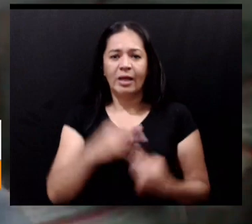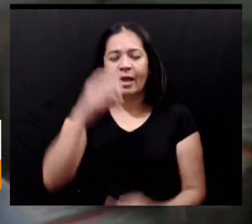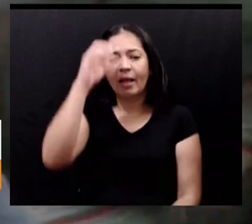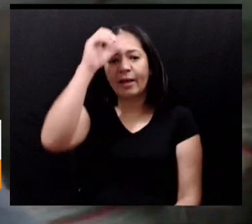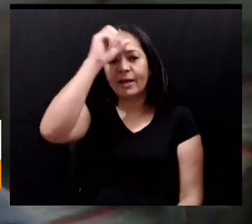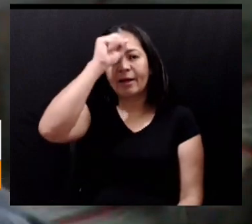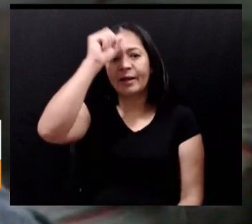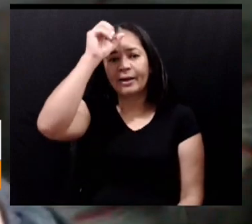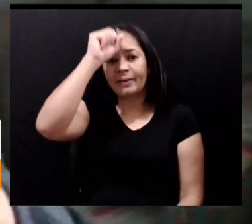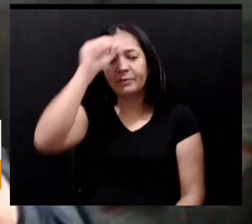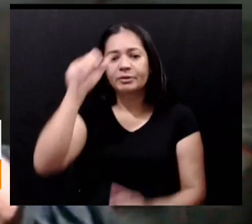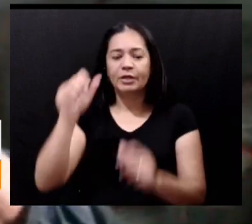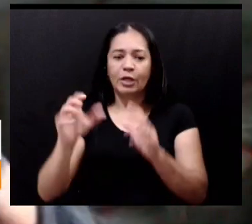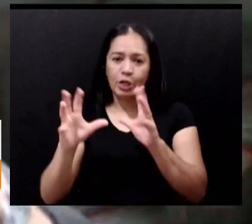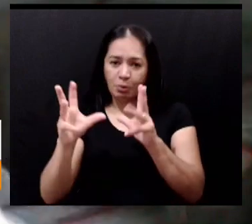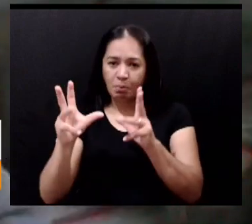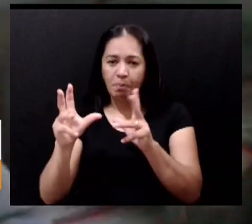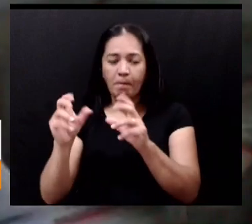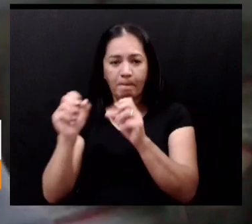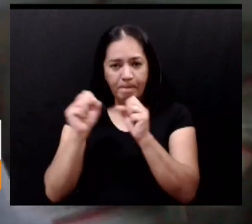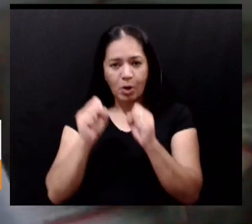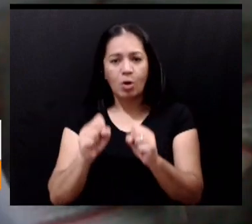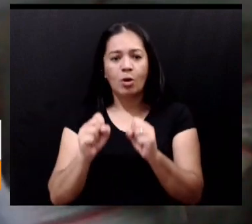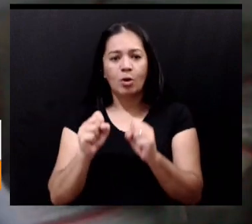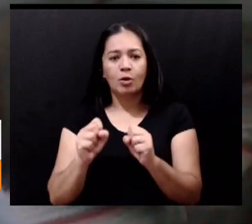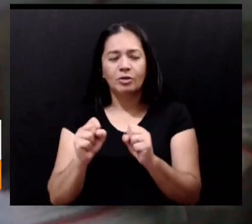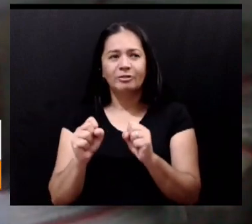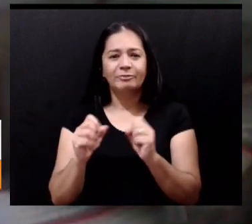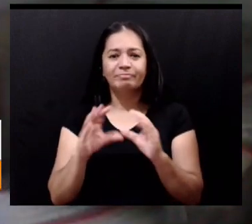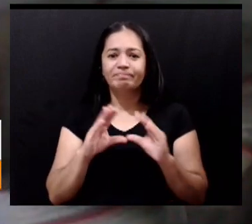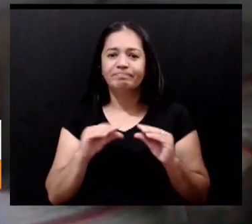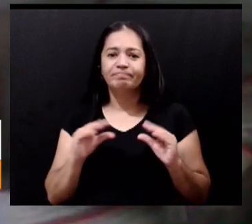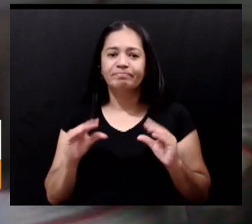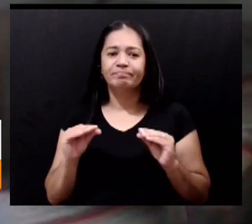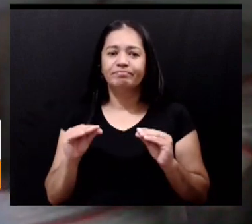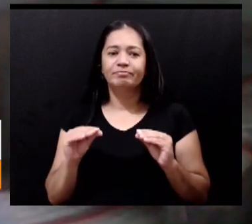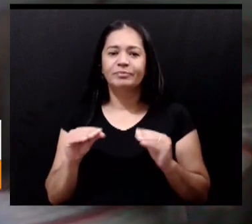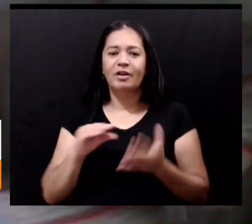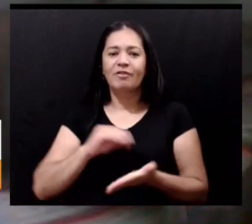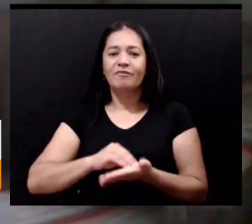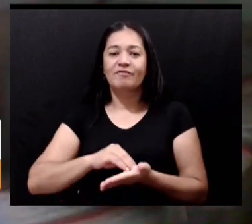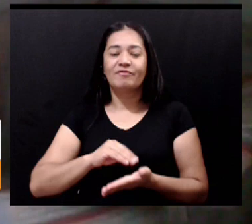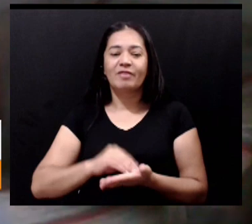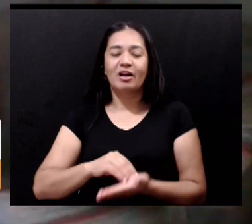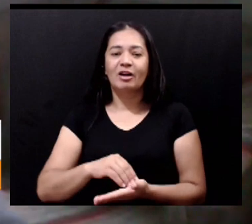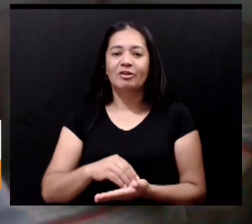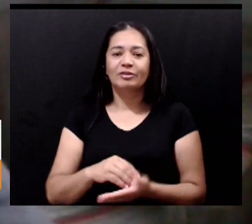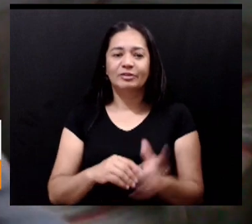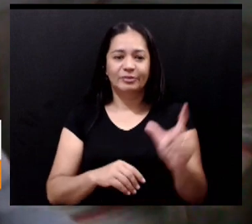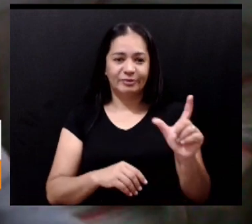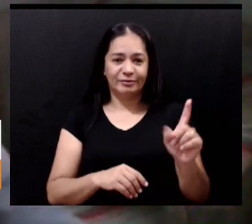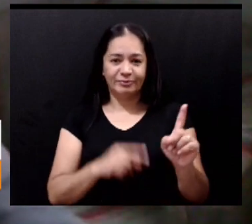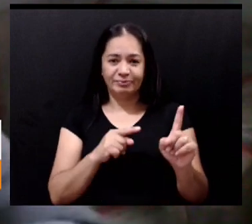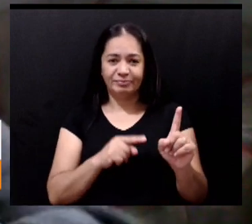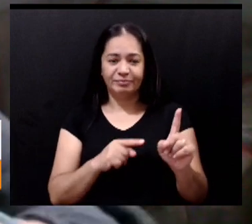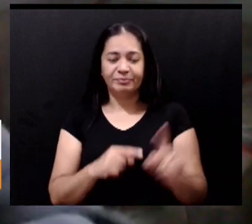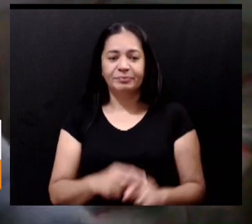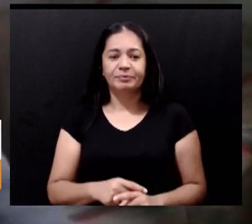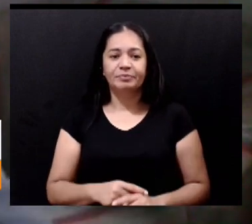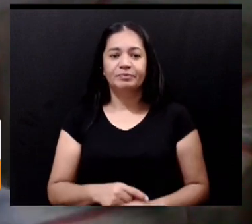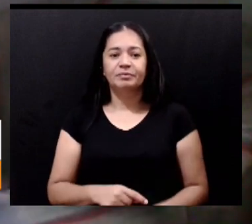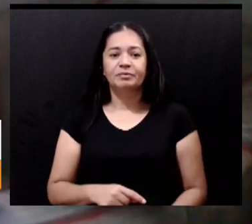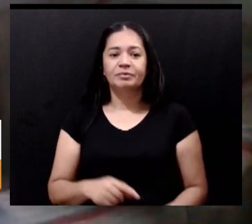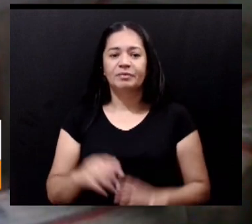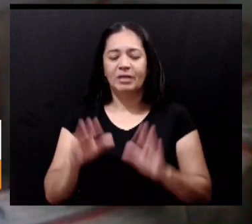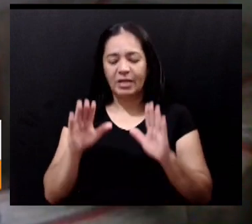coabitação, essa acomodação de ausências, como a Júlia tanto falou. Esse processo